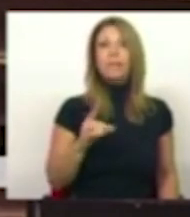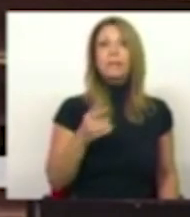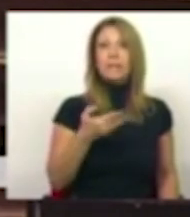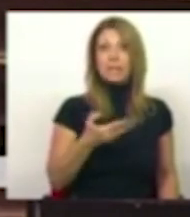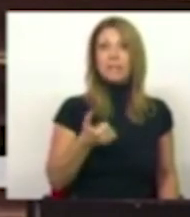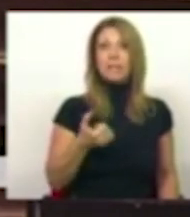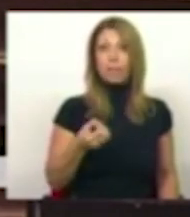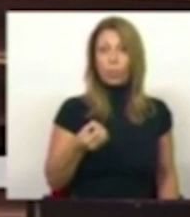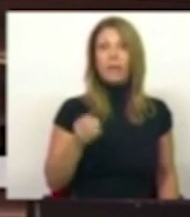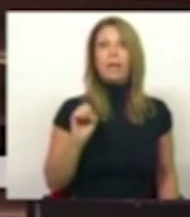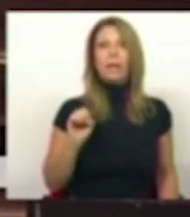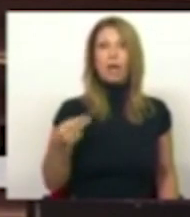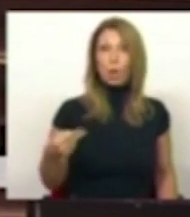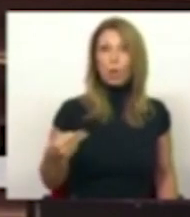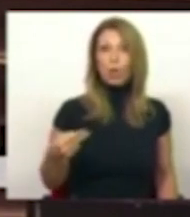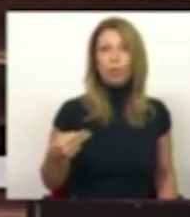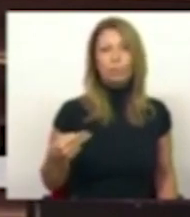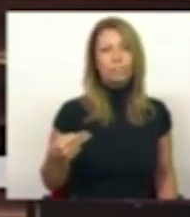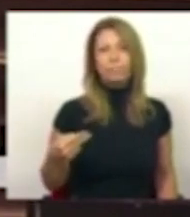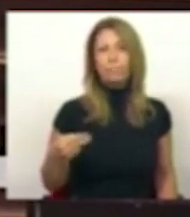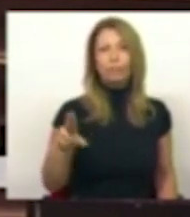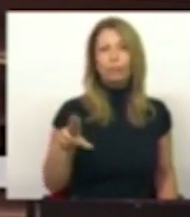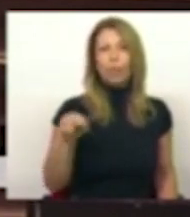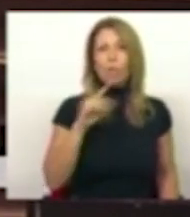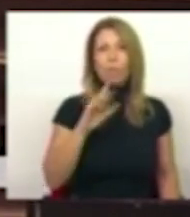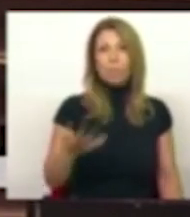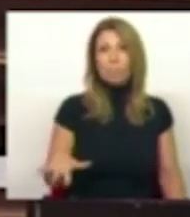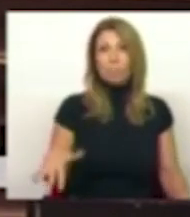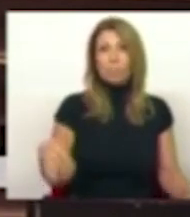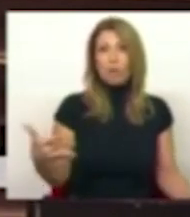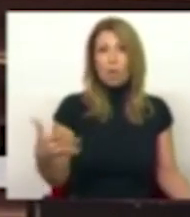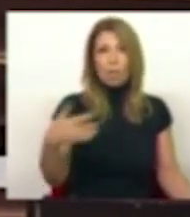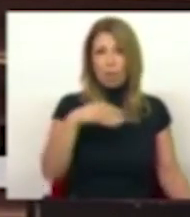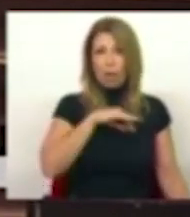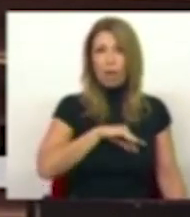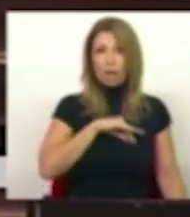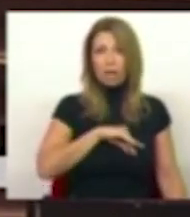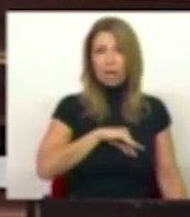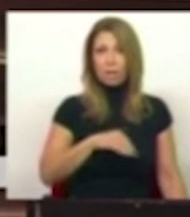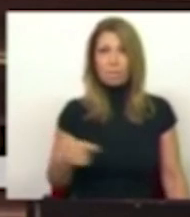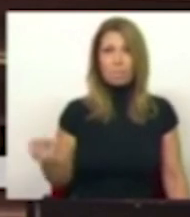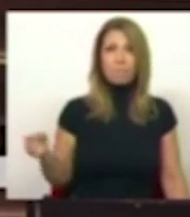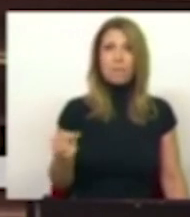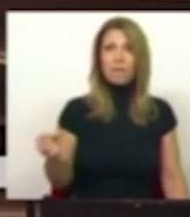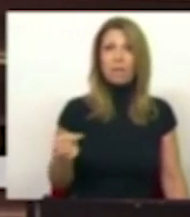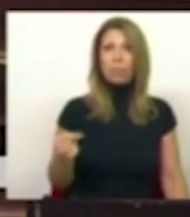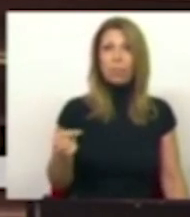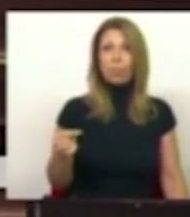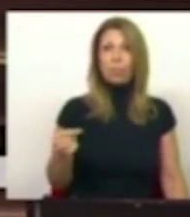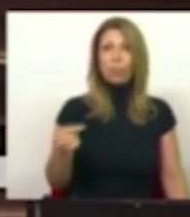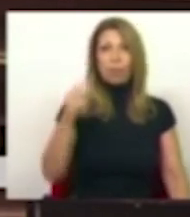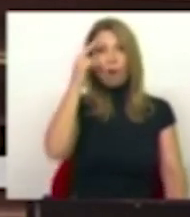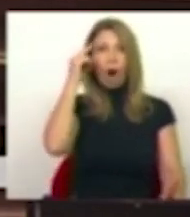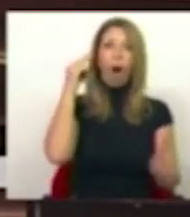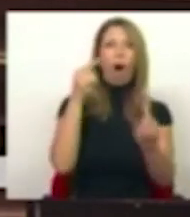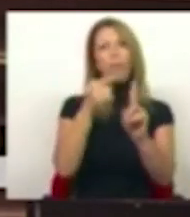750 euros nunca pode ser um ordenado mínimo de o objetivo